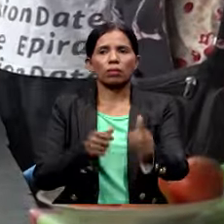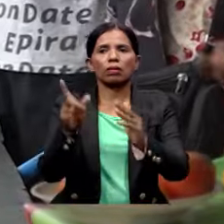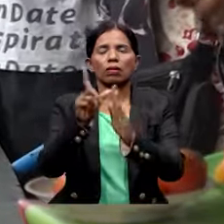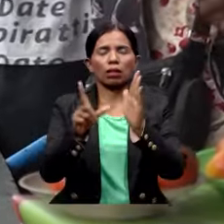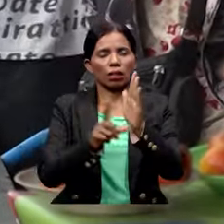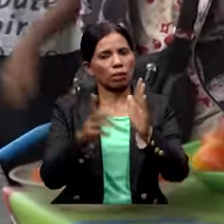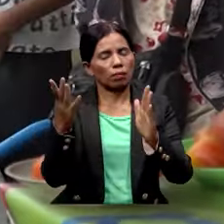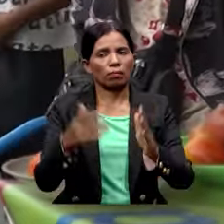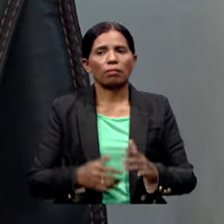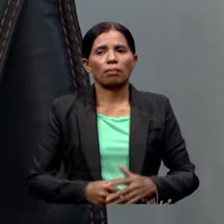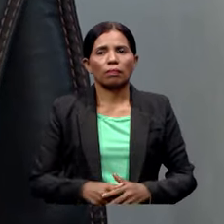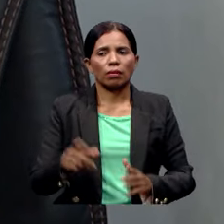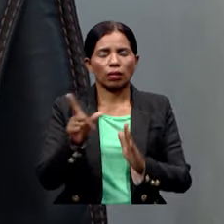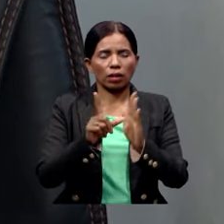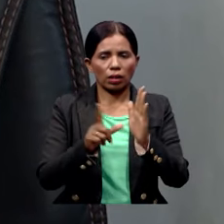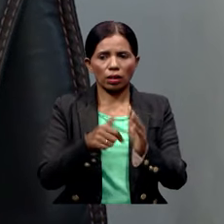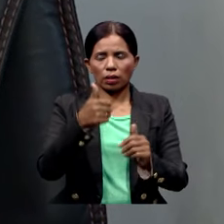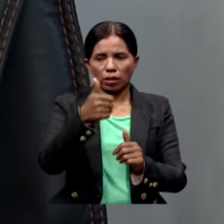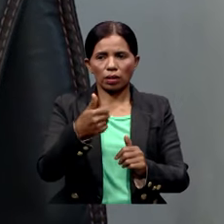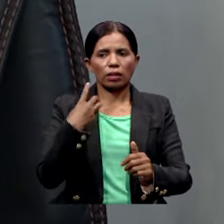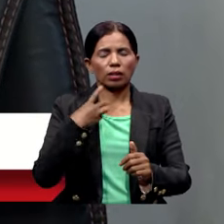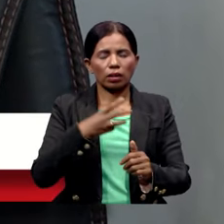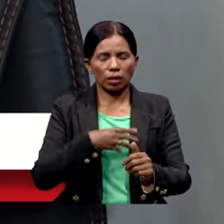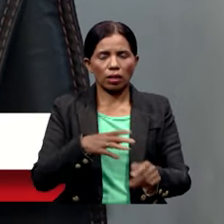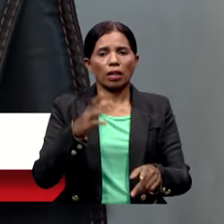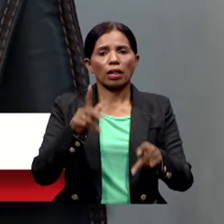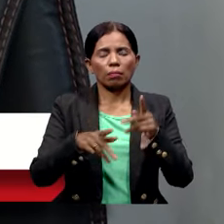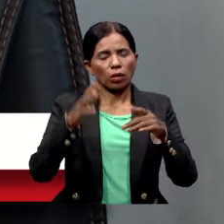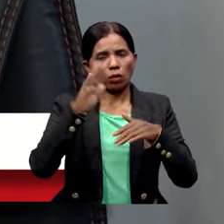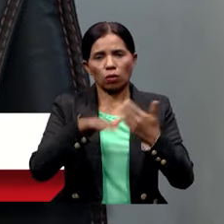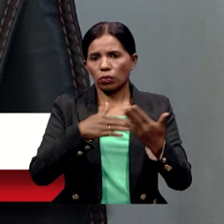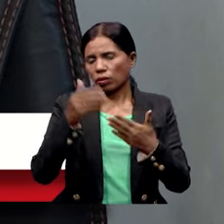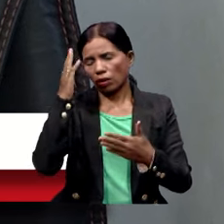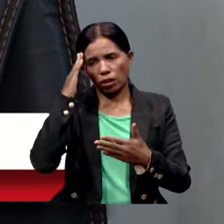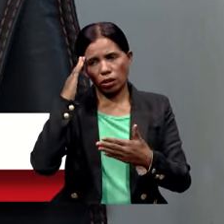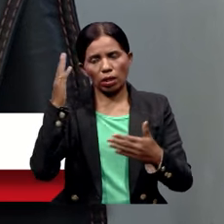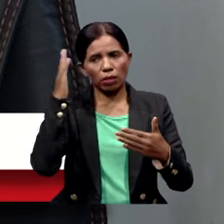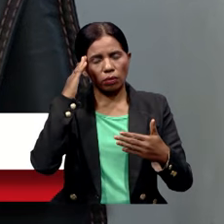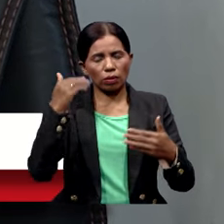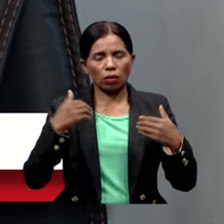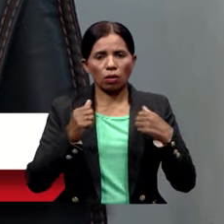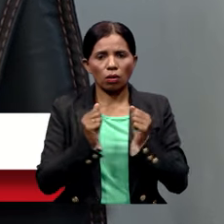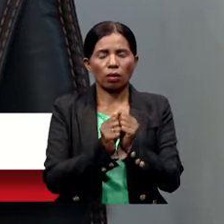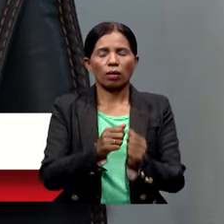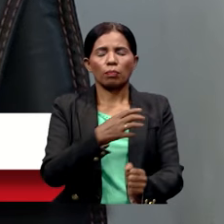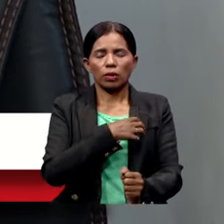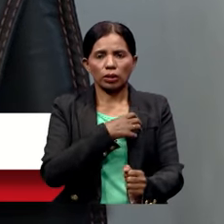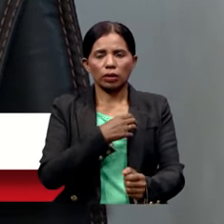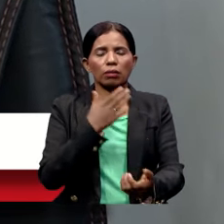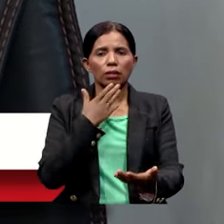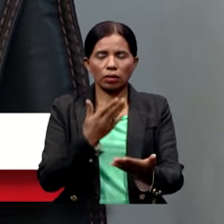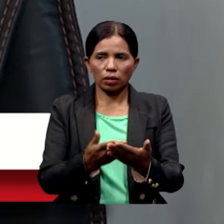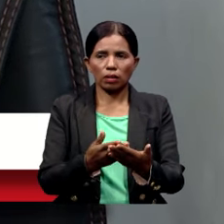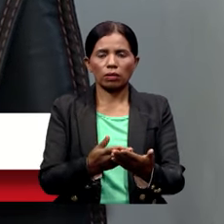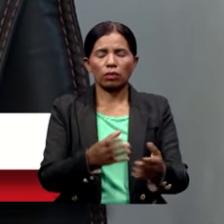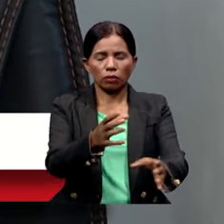refere. Lei forte ela e tem consciência comunidade ninian. A noi ho pentela no serviço macas dia clos, hadau